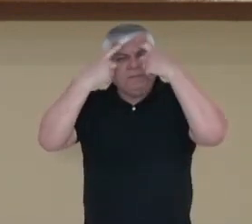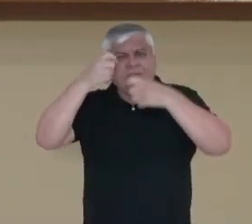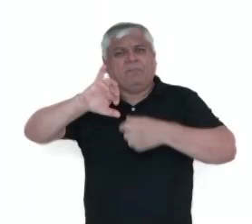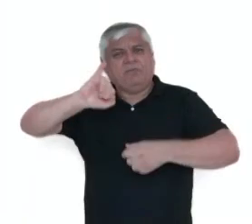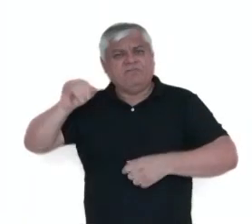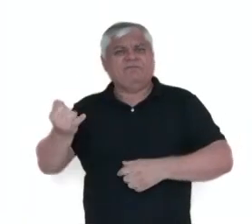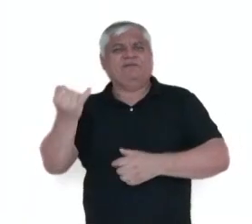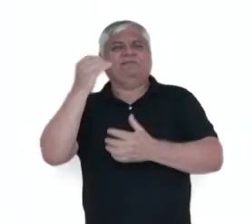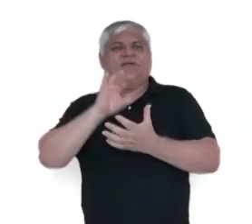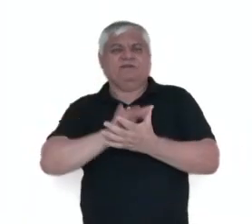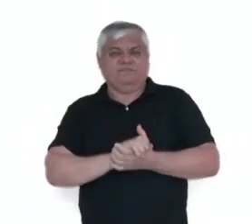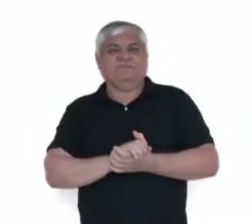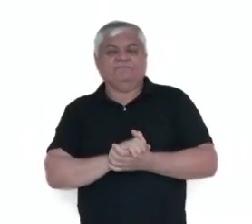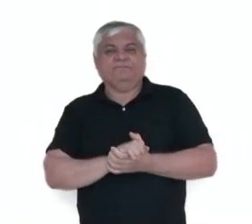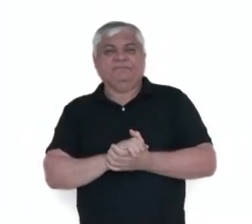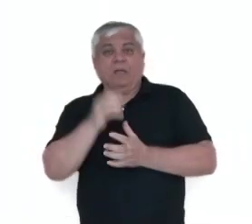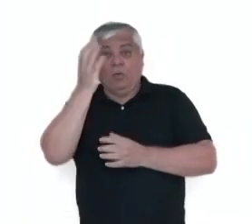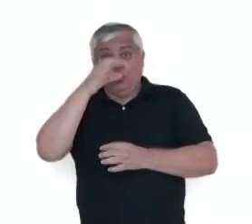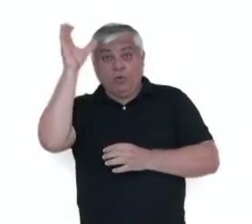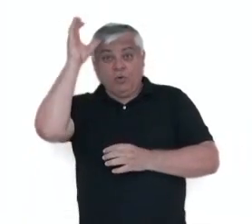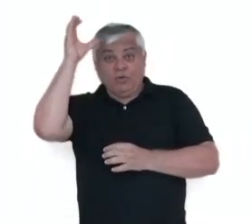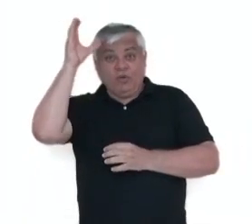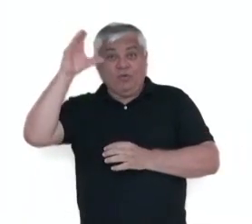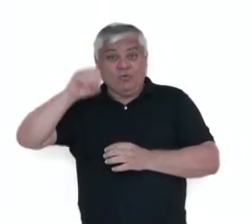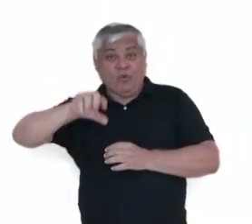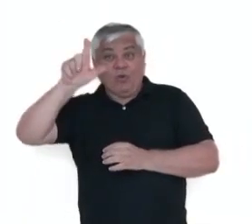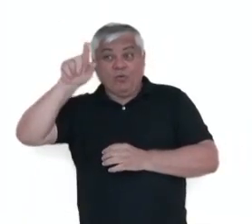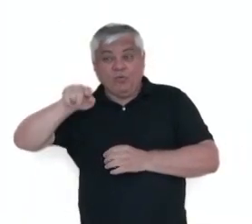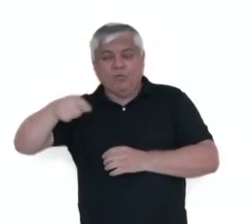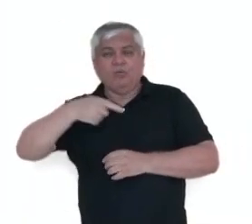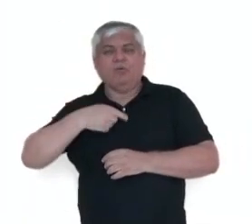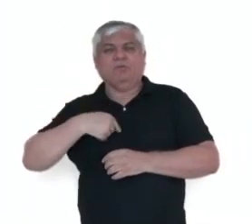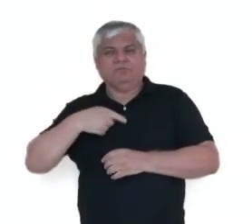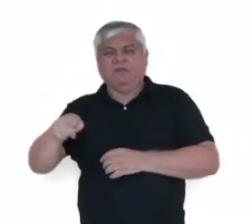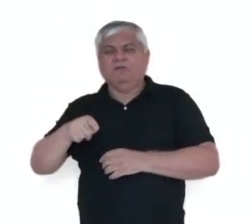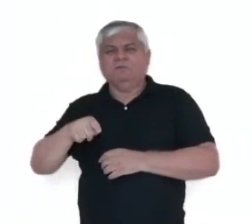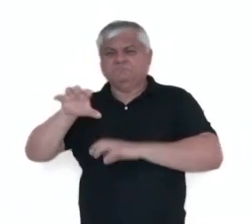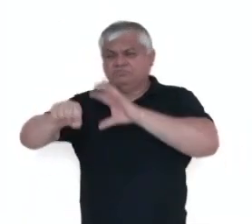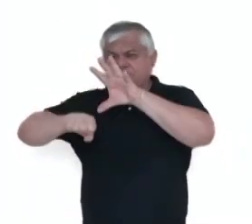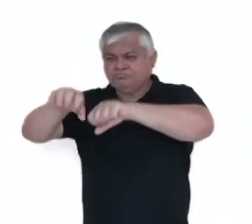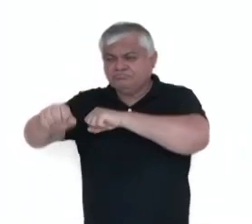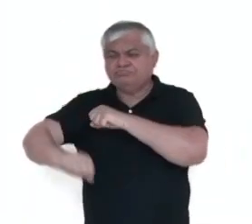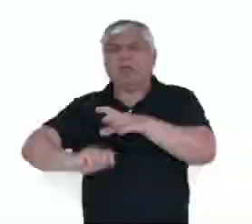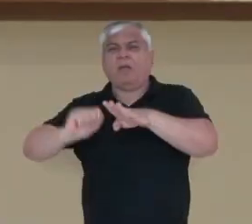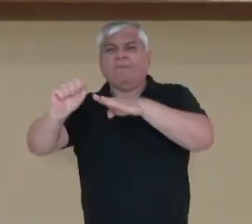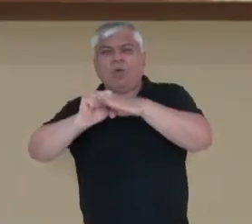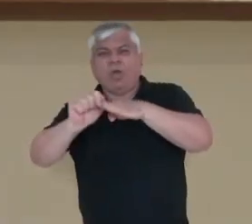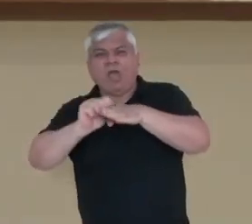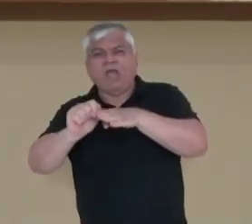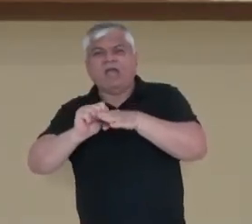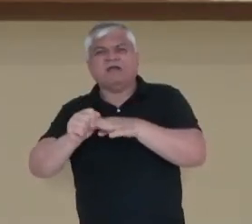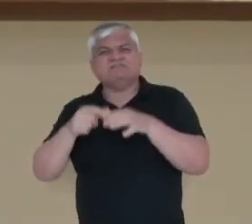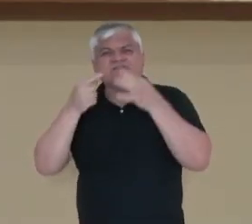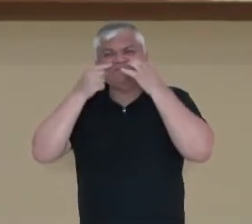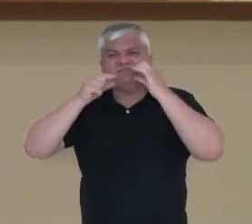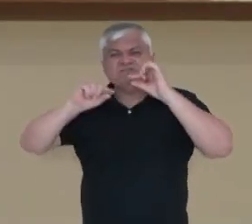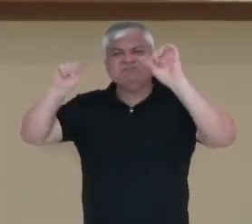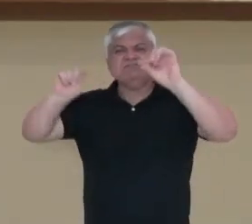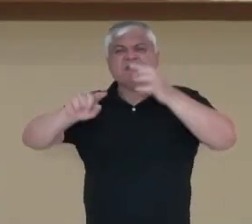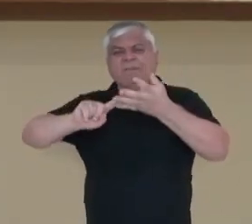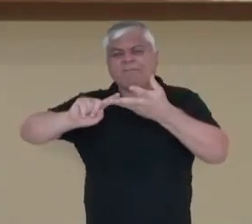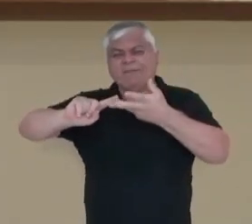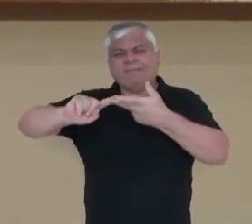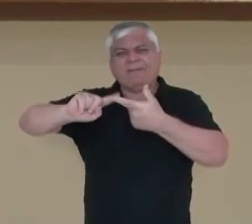O Congo, dominado pelos belgas, foi explorado então pela borracha, pelo marfim e outras riquezas